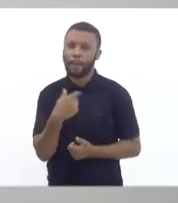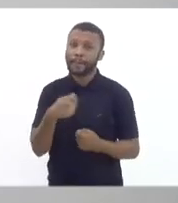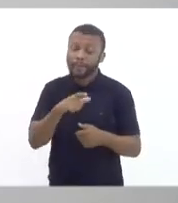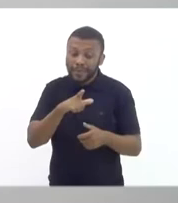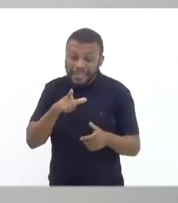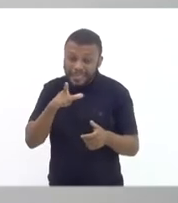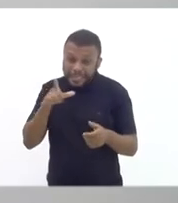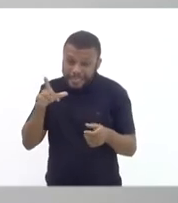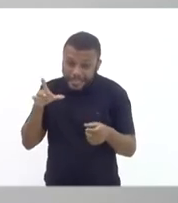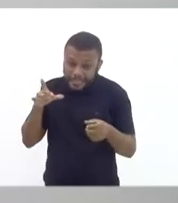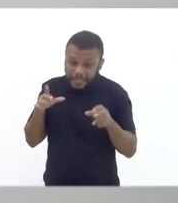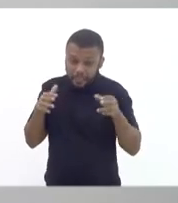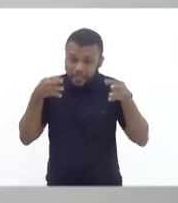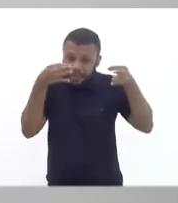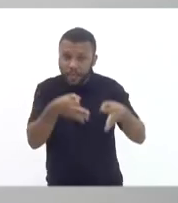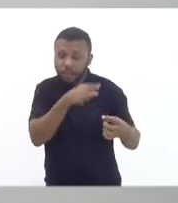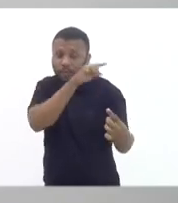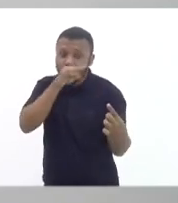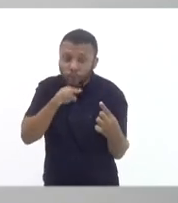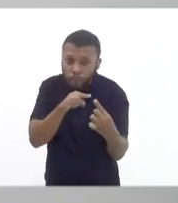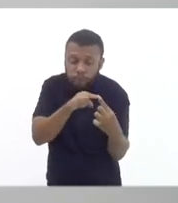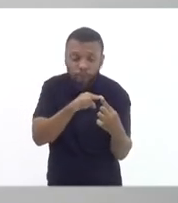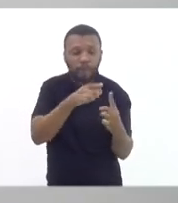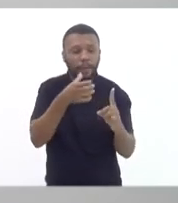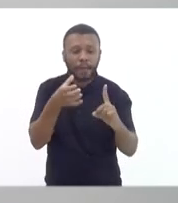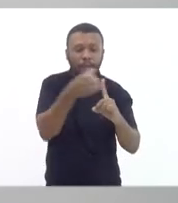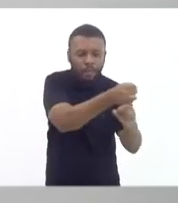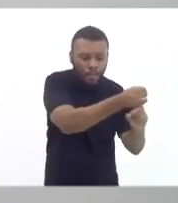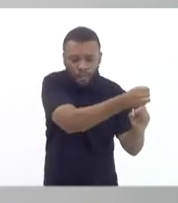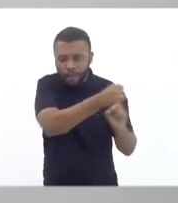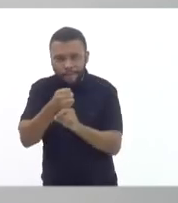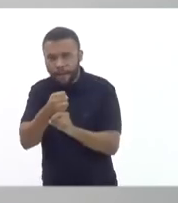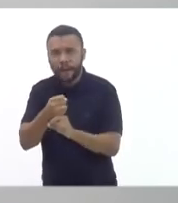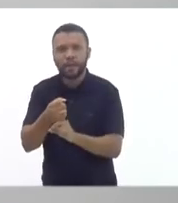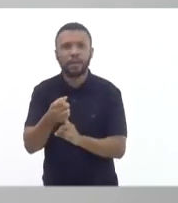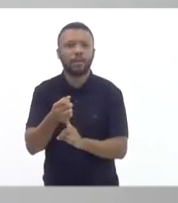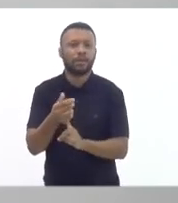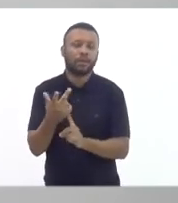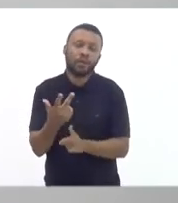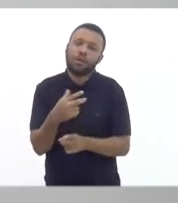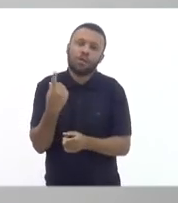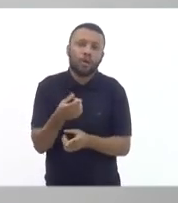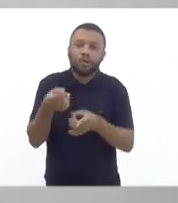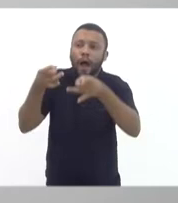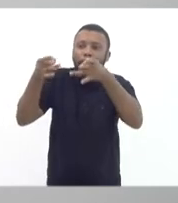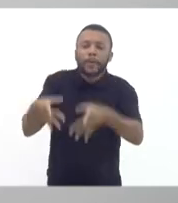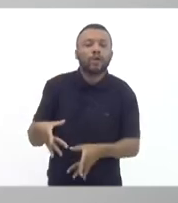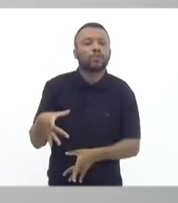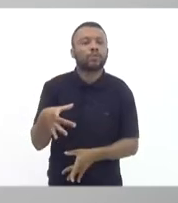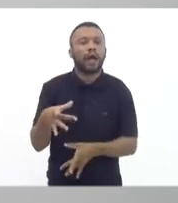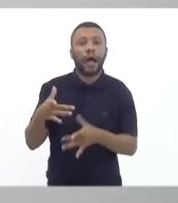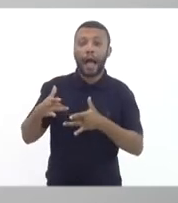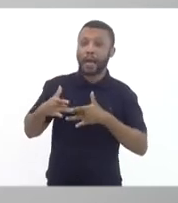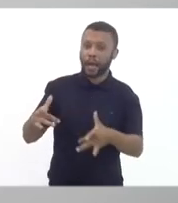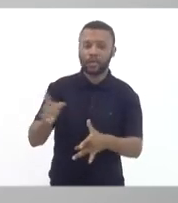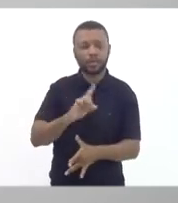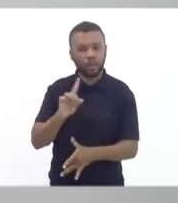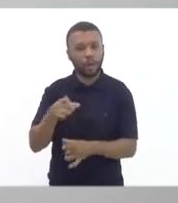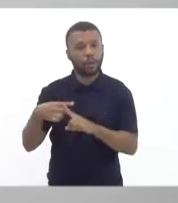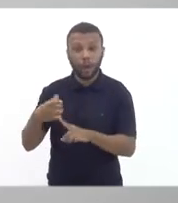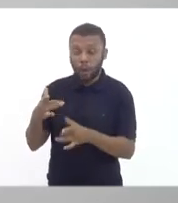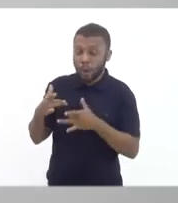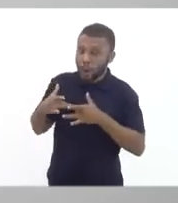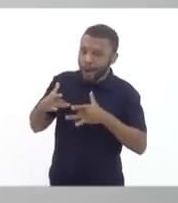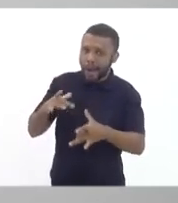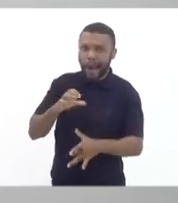Não é assim. Eu estou cansada, sinceramente, não vou abandonar a causa, porque eu amo os animais, mas vou buscar e vou colar no pé de